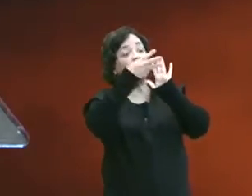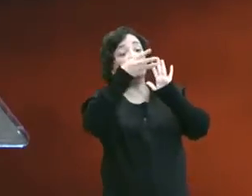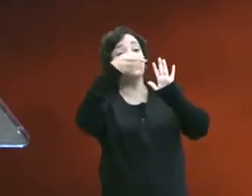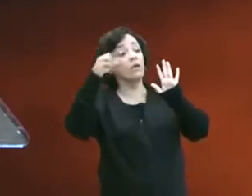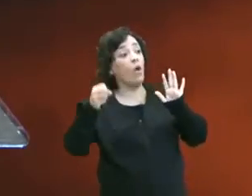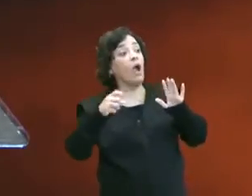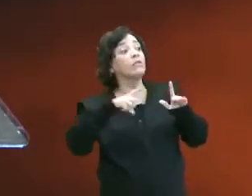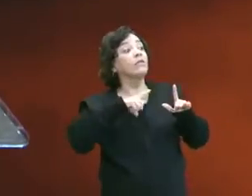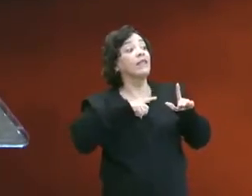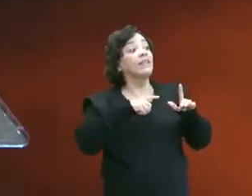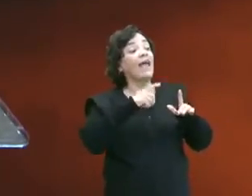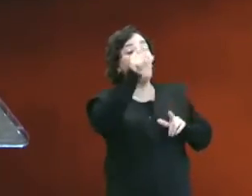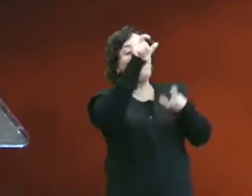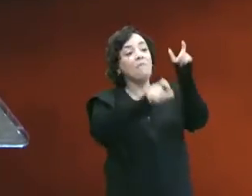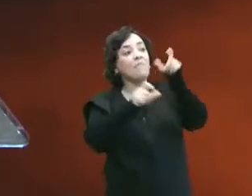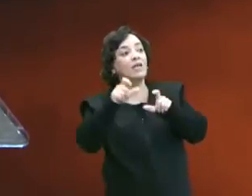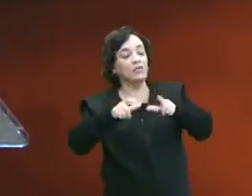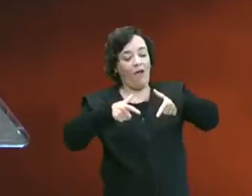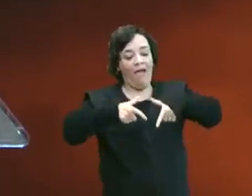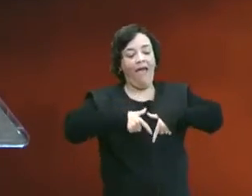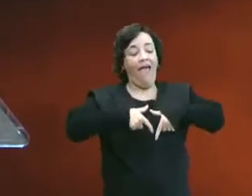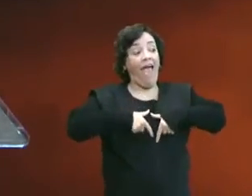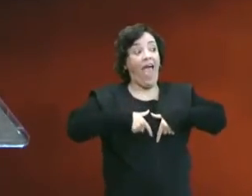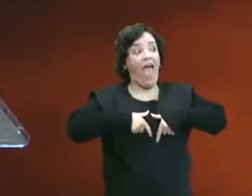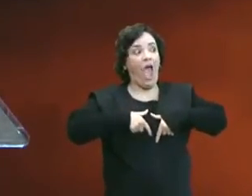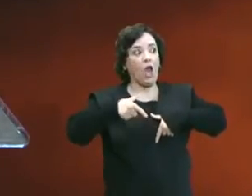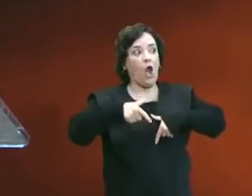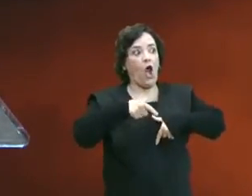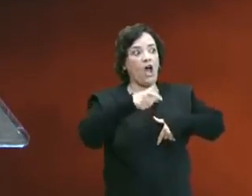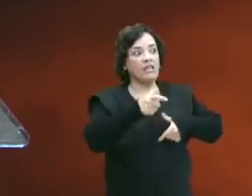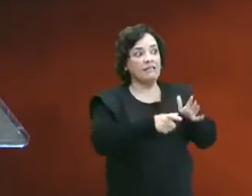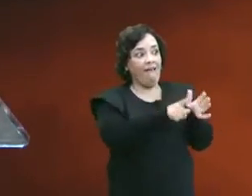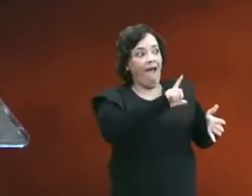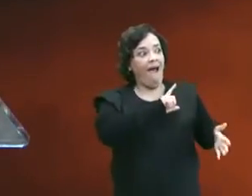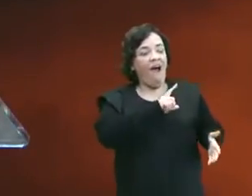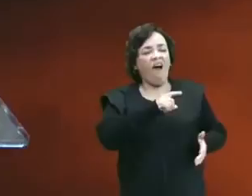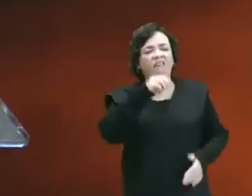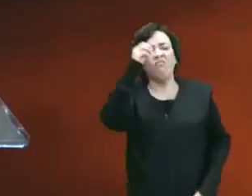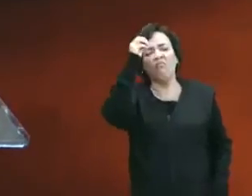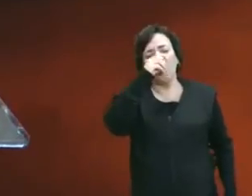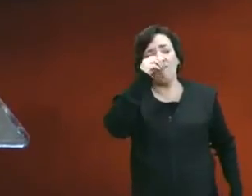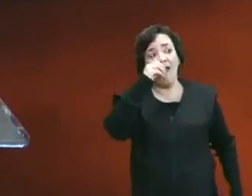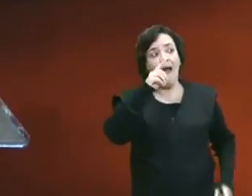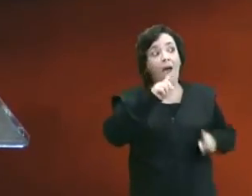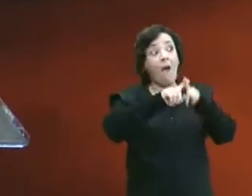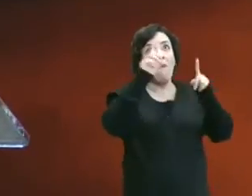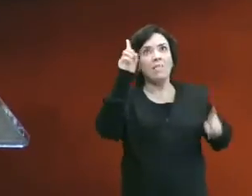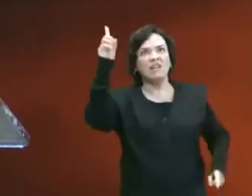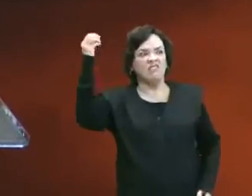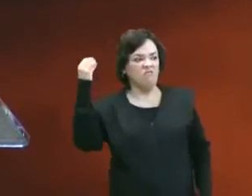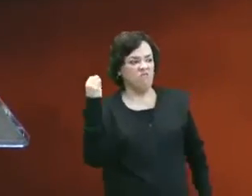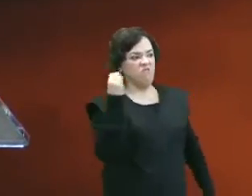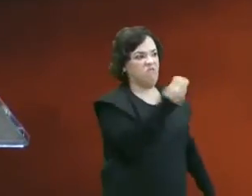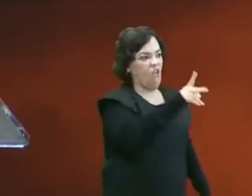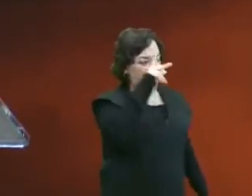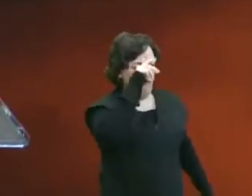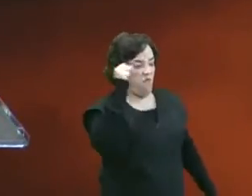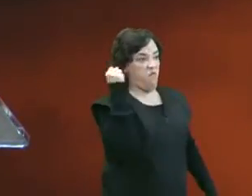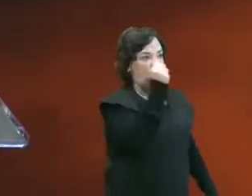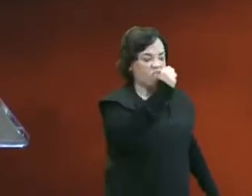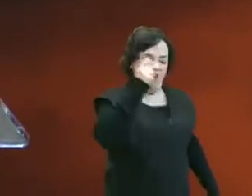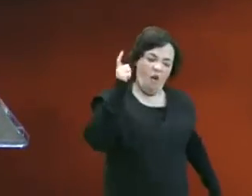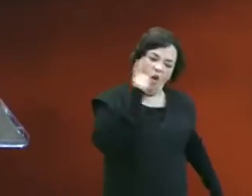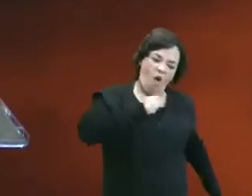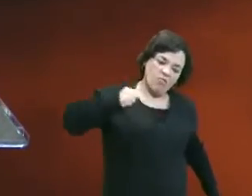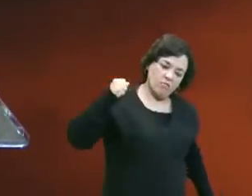E ela vai dizer: da fraqueza tiraram força. A Bíblia, quando fala em 2